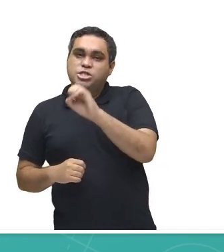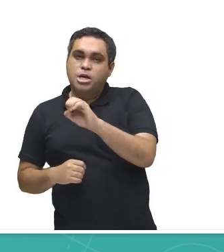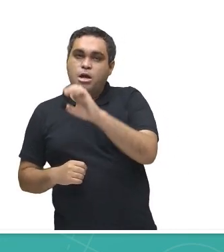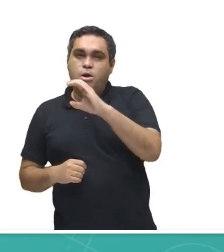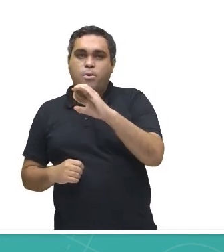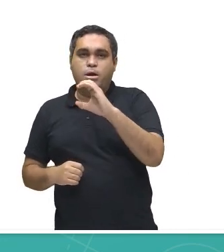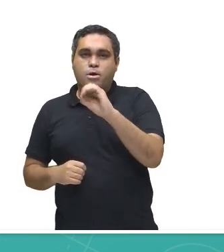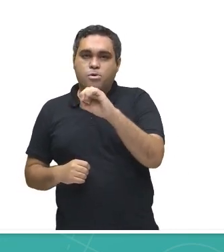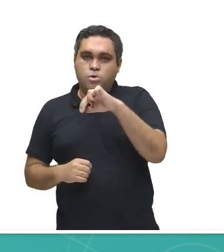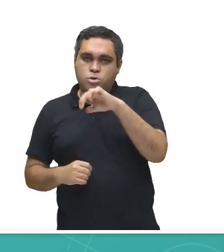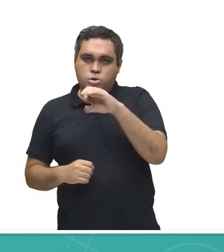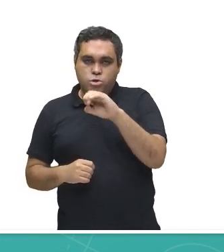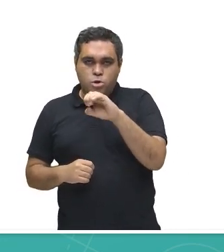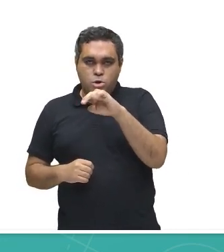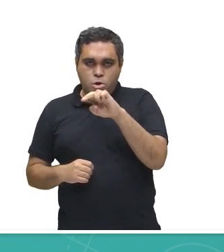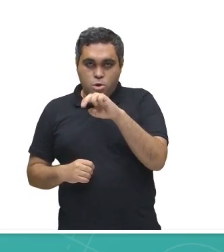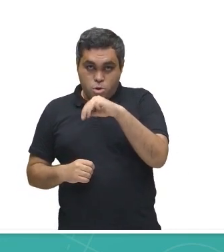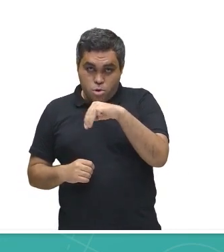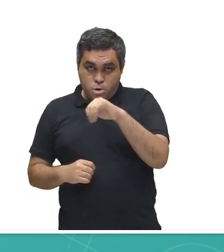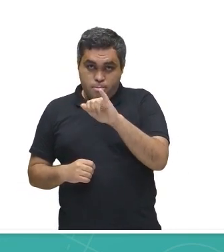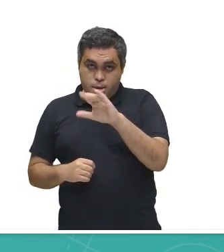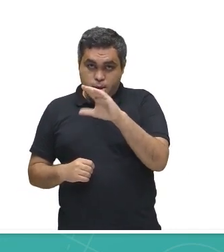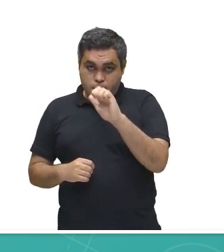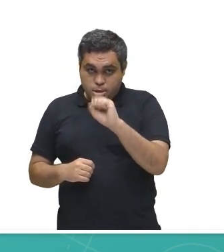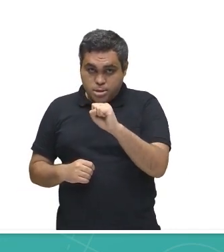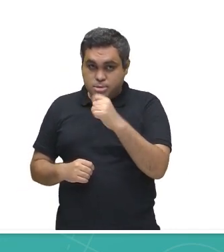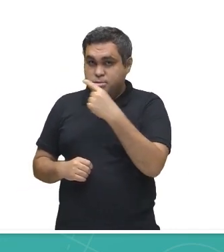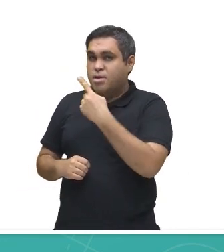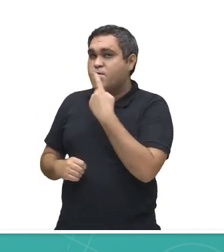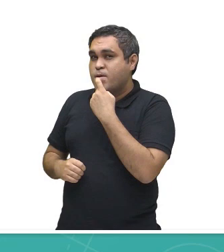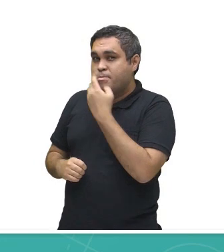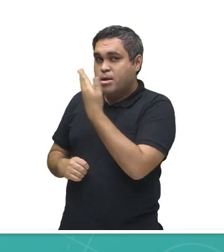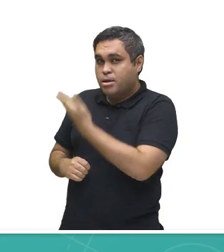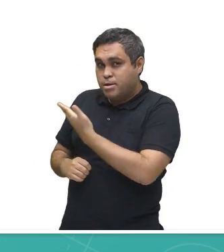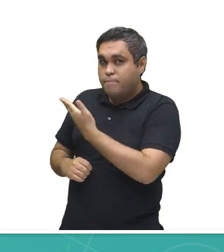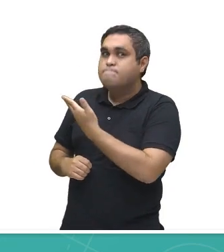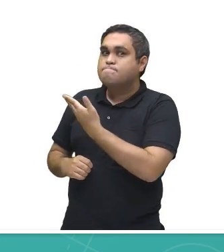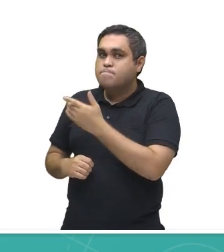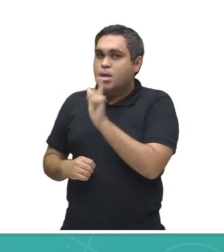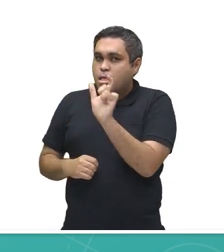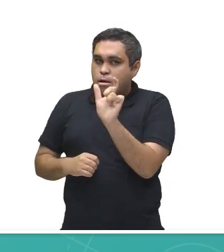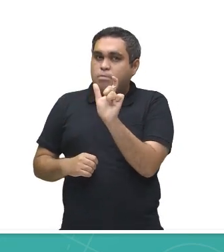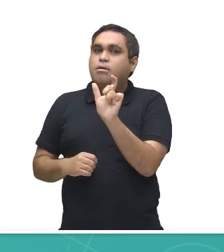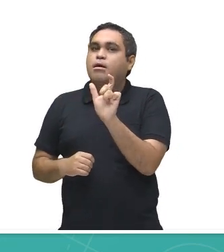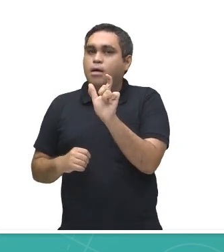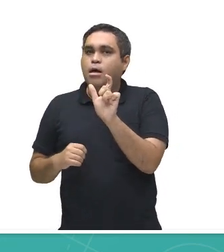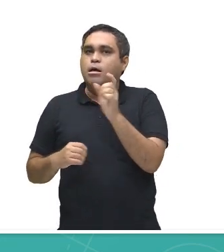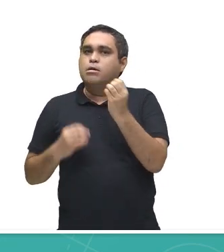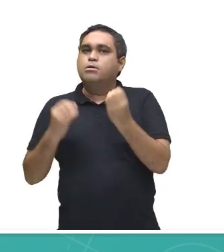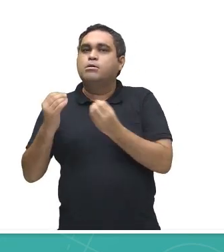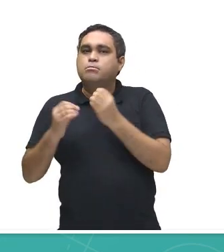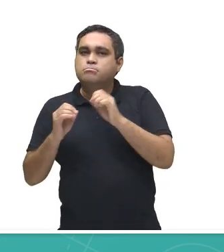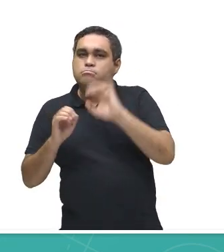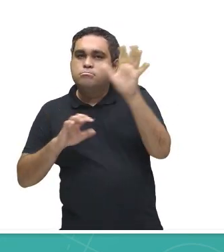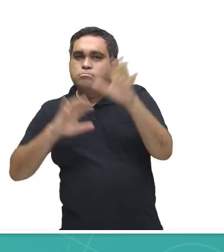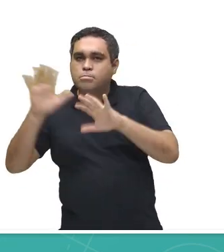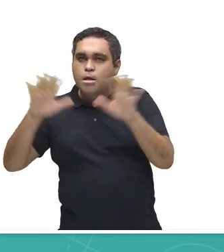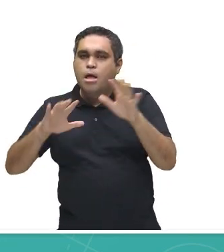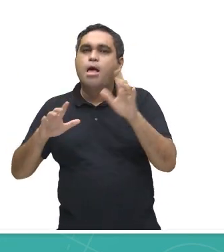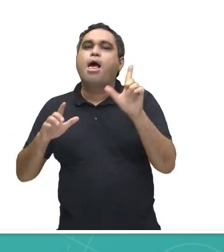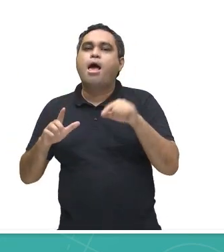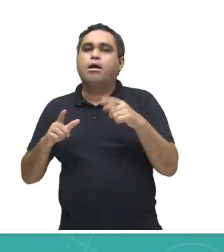geoeconômicas. O nome já está falando para a gente, tá? Economia. Essas regiões geoeconômicas também são conhecidos como